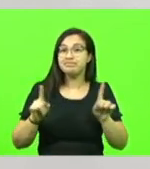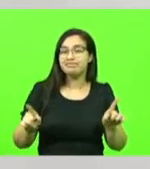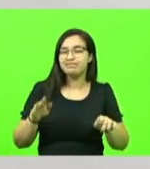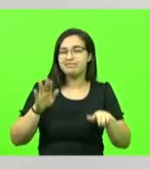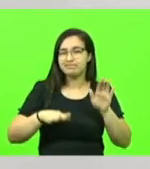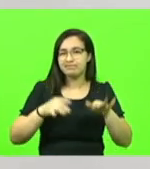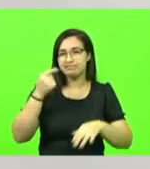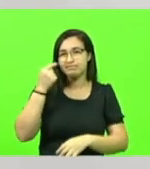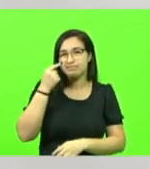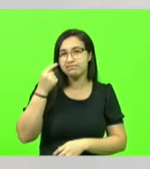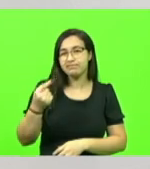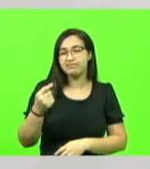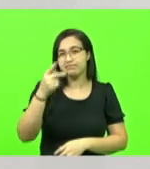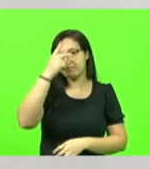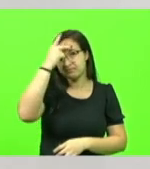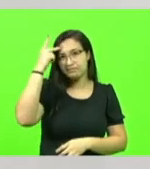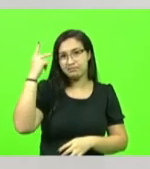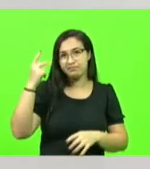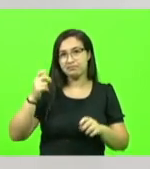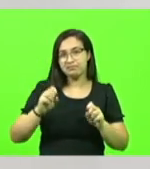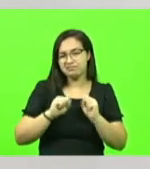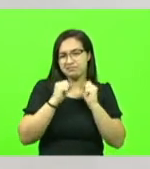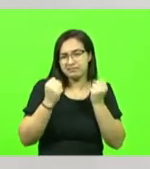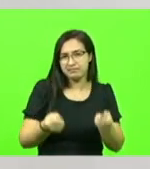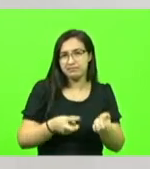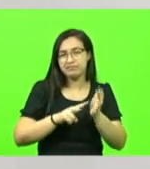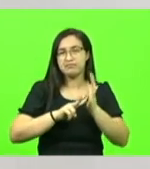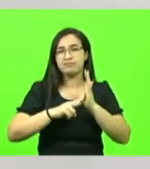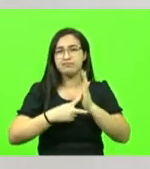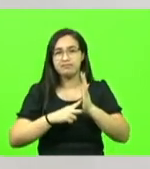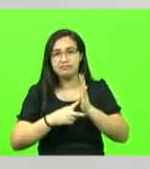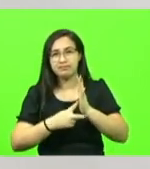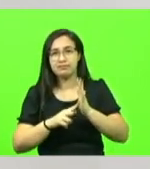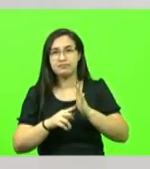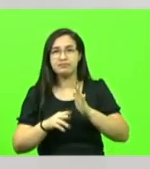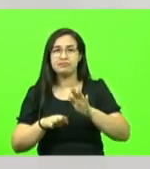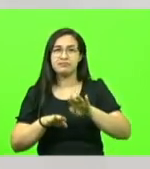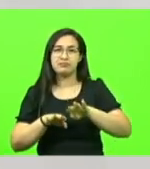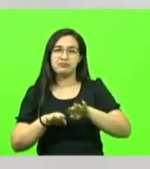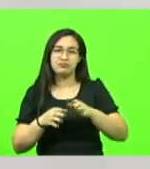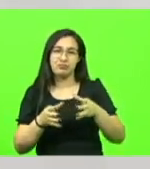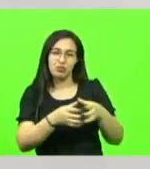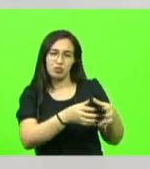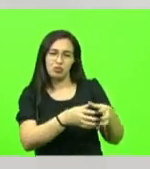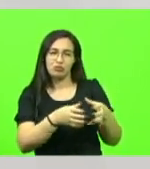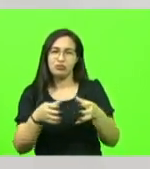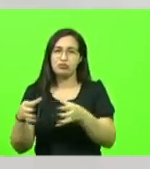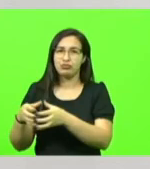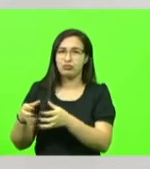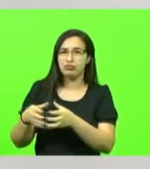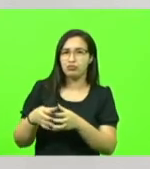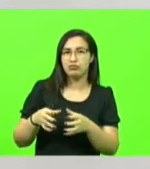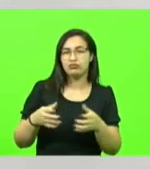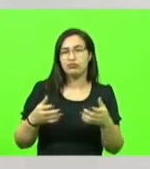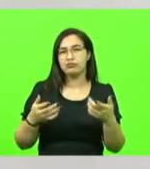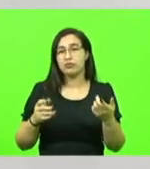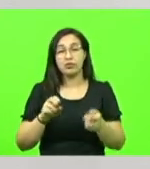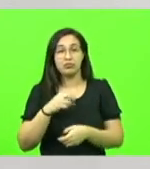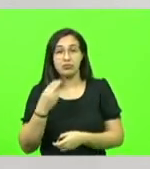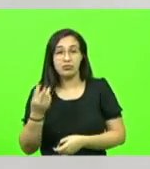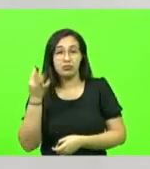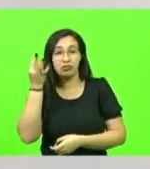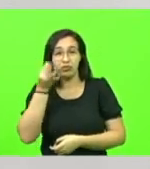vezes pessoas que defendem sindicatos, defendem um lado ideológico, defendem um lado ou outro, defendem alguma tese,